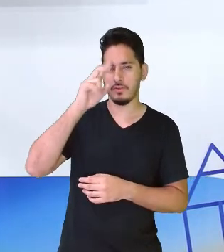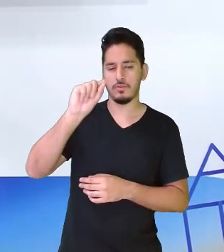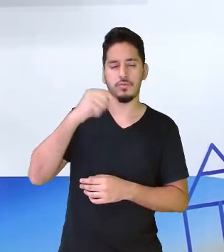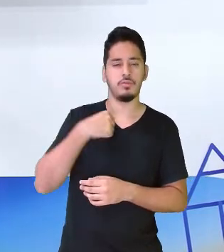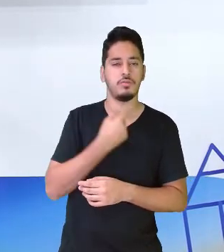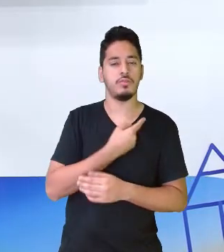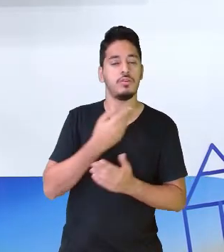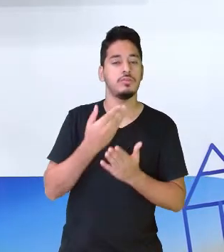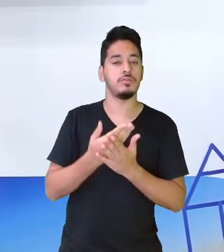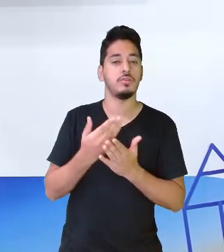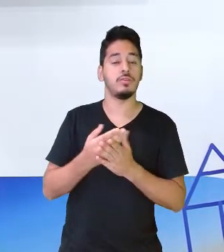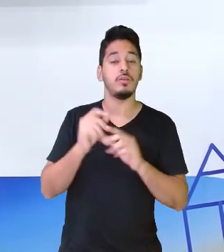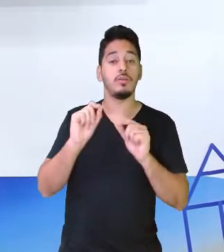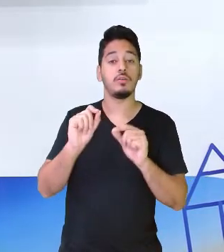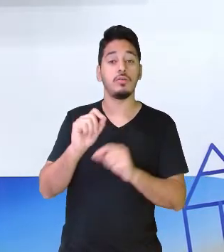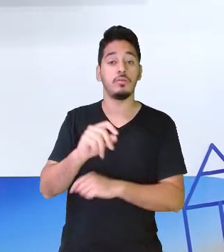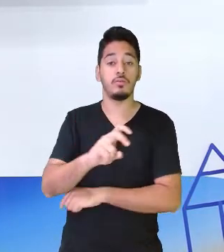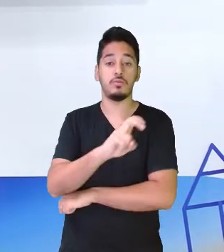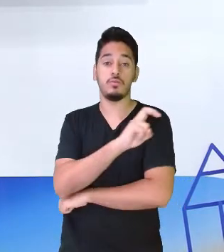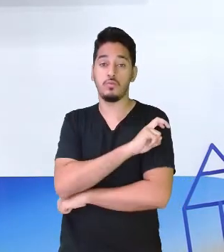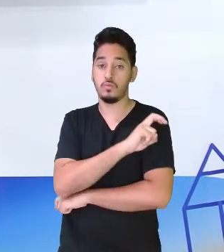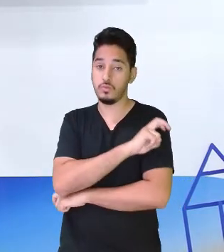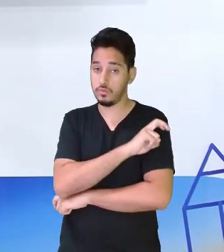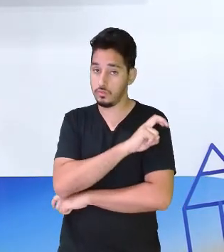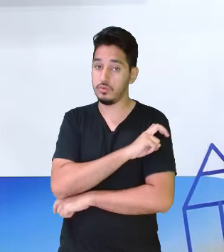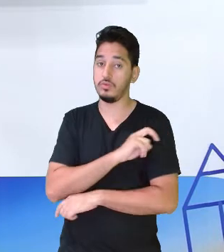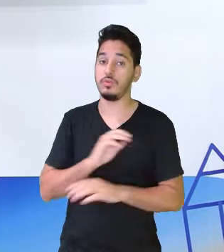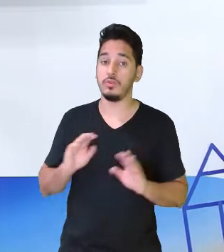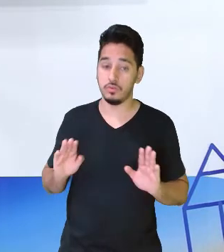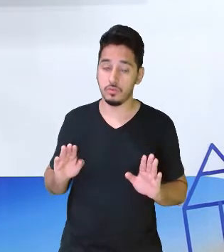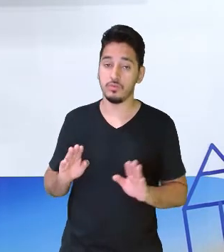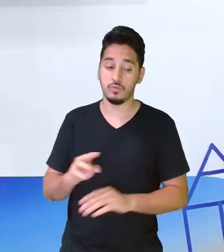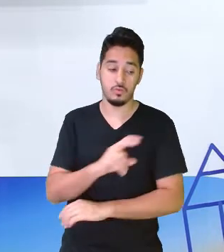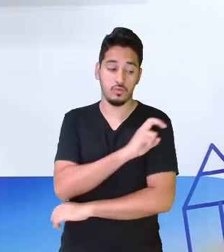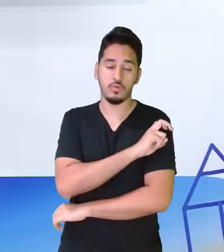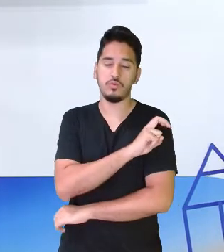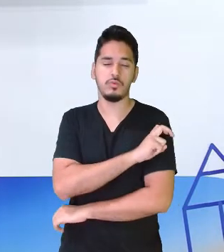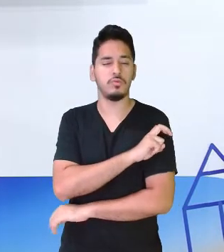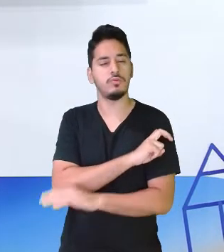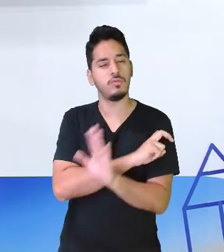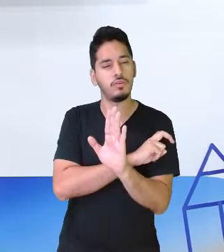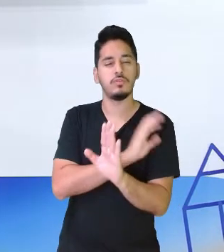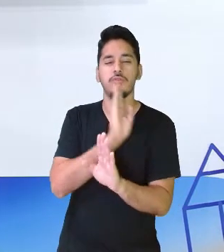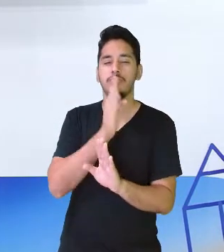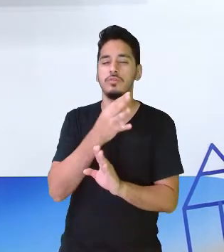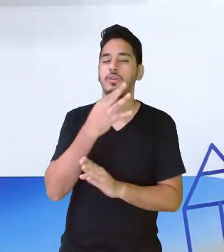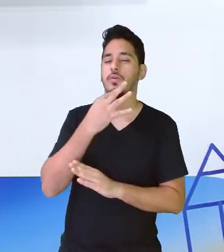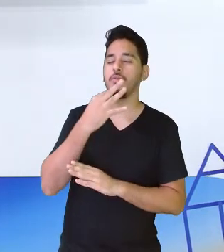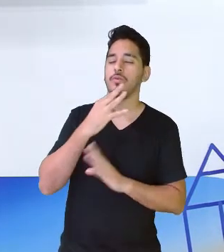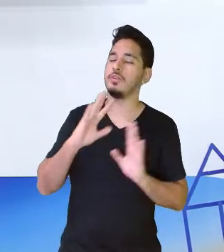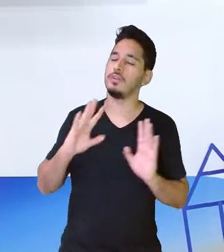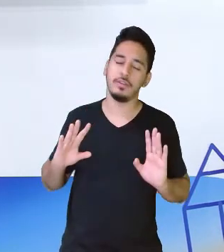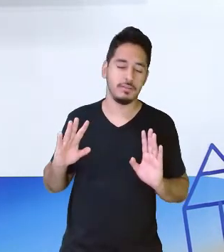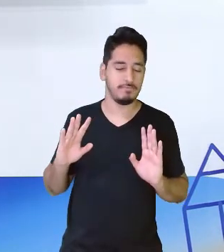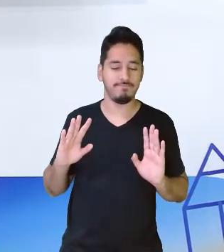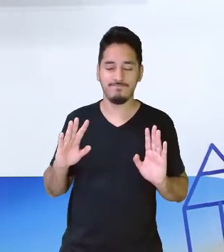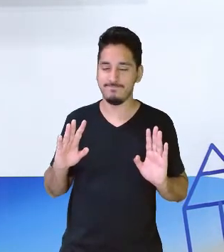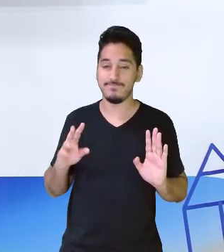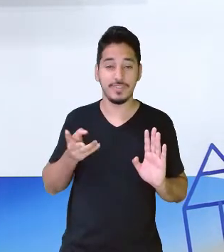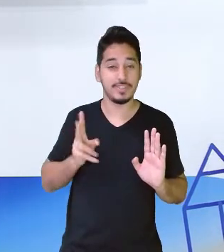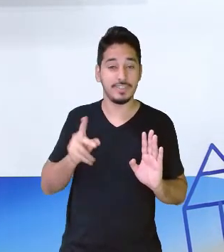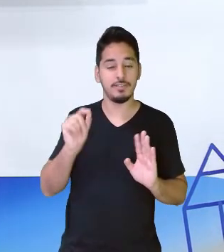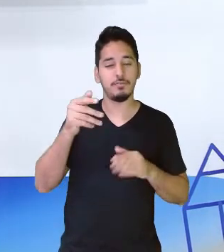nossa aula será para o 5º ano. Isso, o 5º ano que eu já conheço demais, que